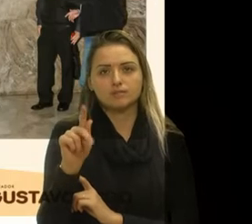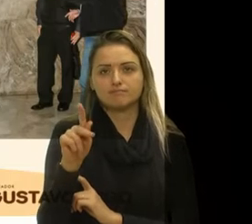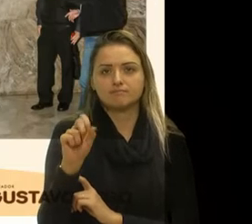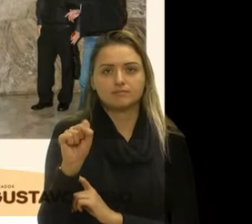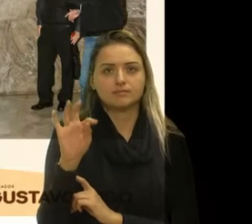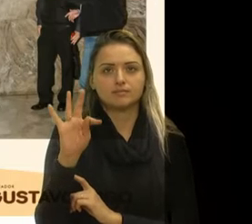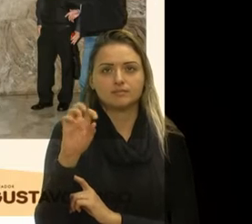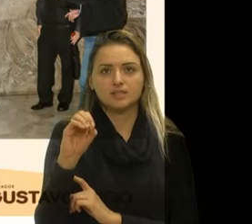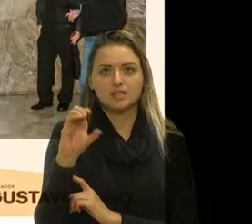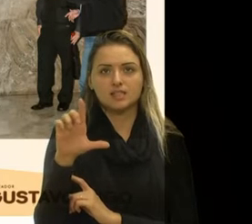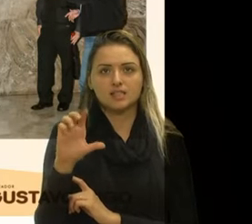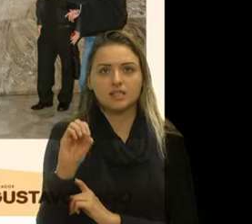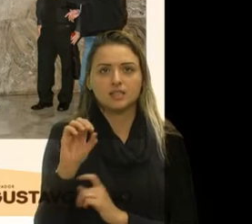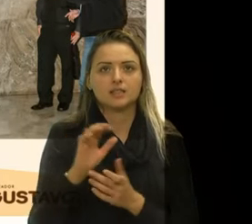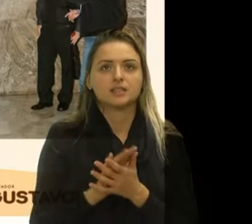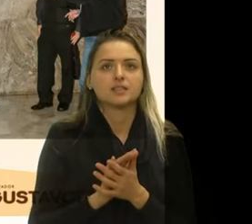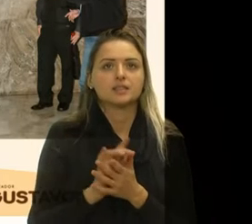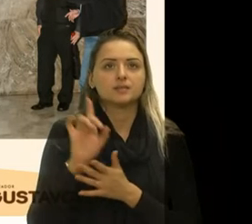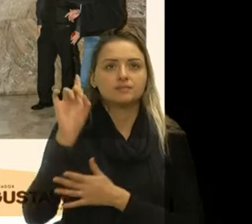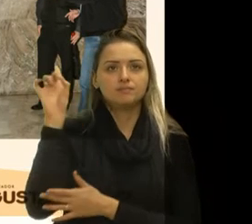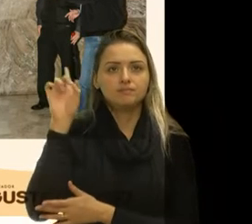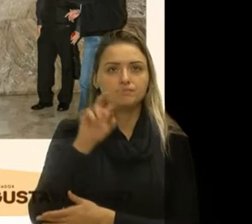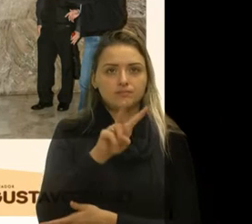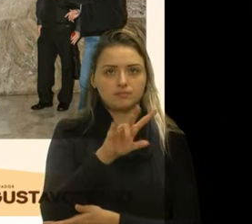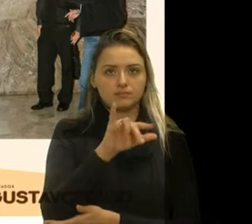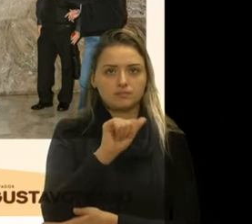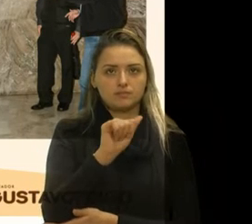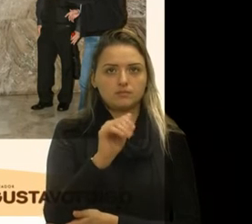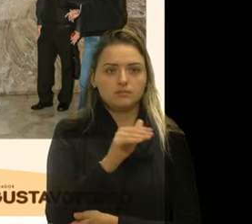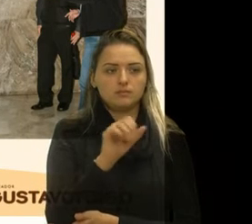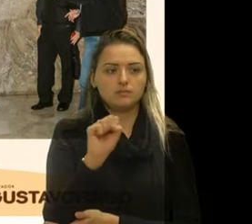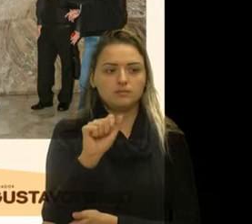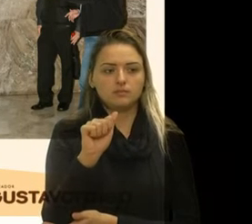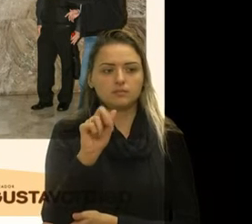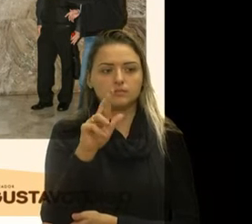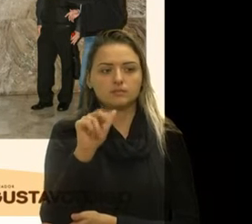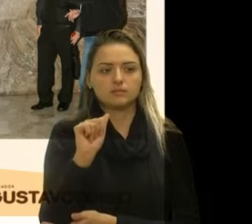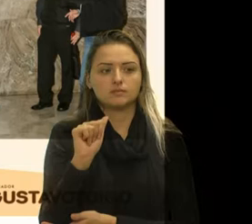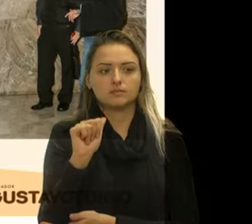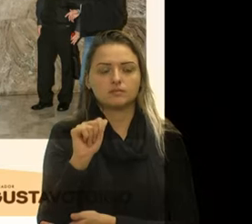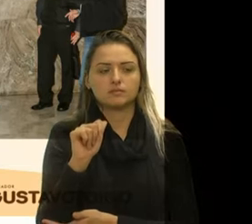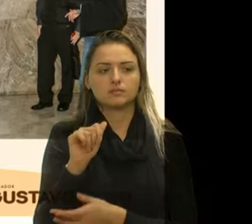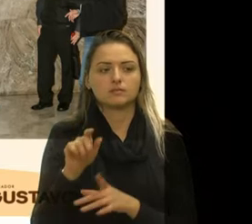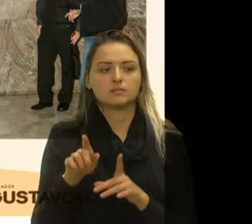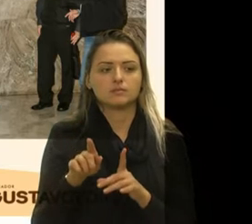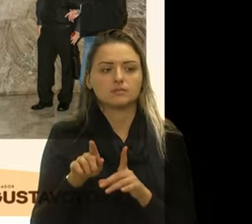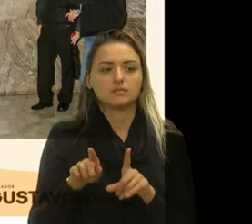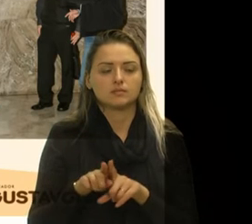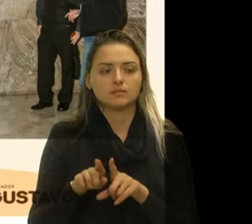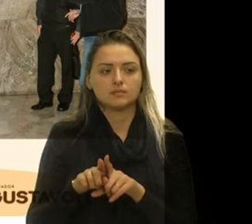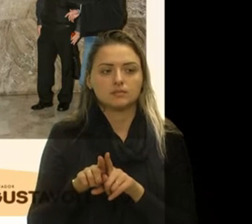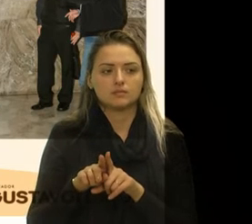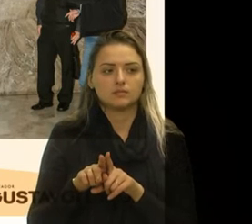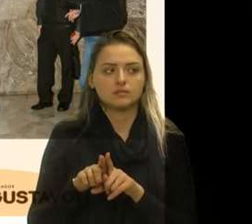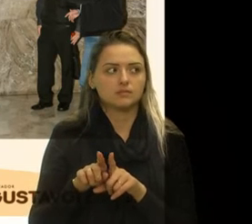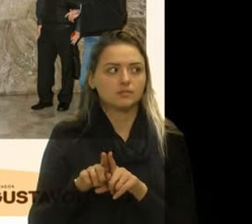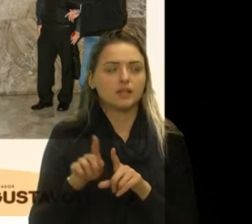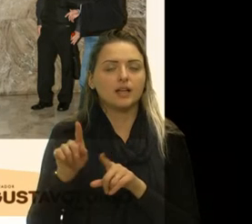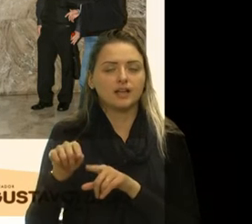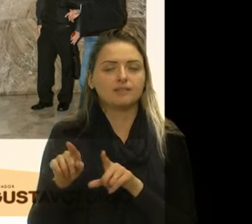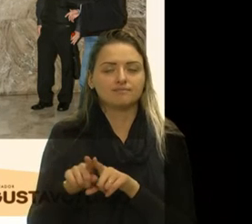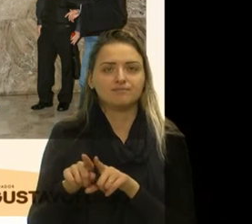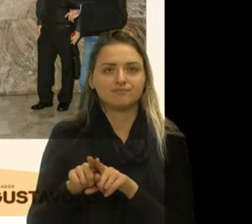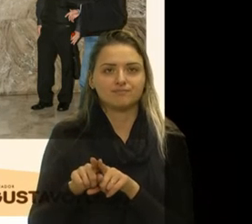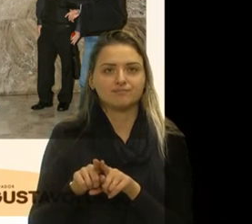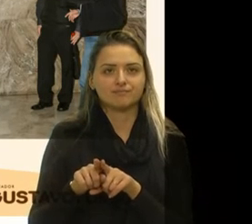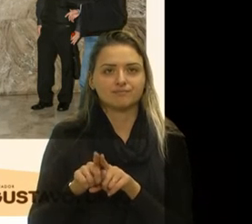Pode passar. A Via Sacra, sua obra magistral, né, as estações da Via Sacra, onde aquela imagem que aparece, em que está